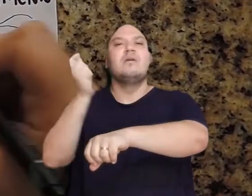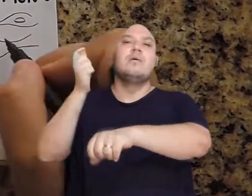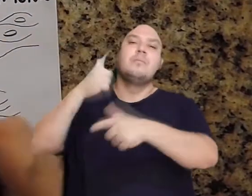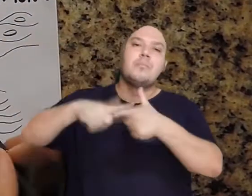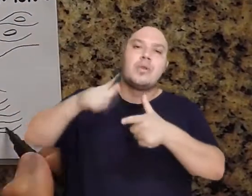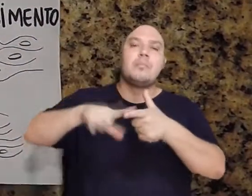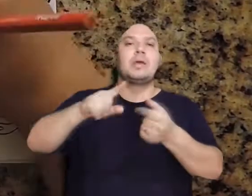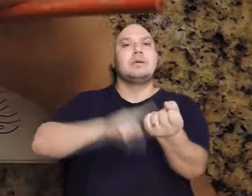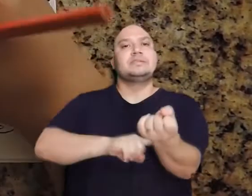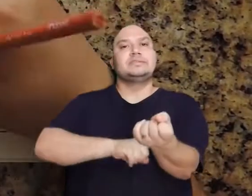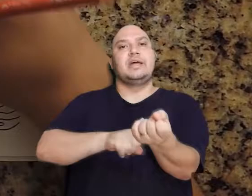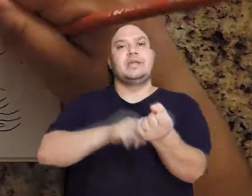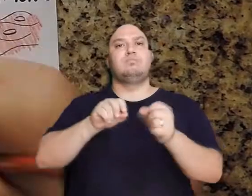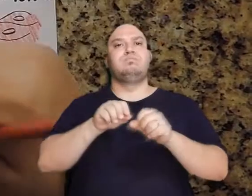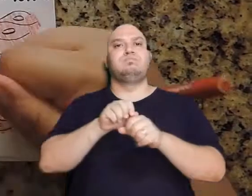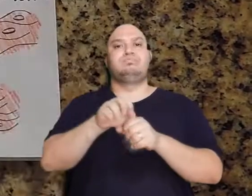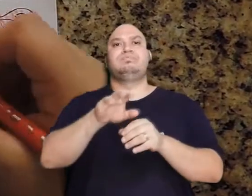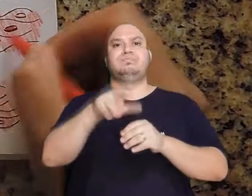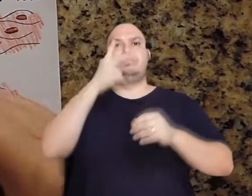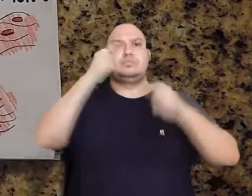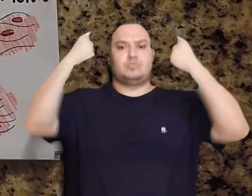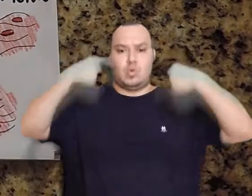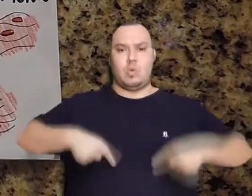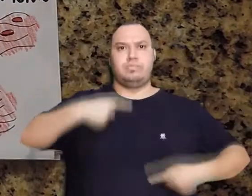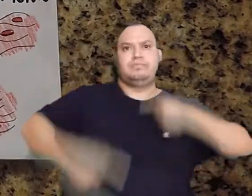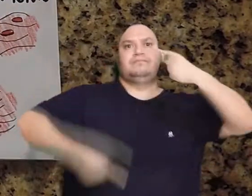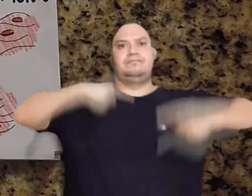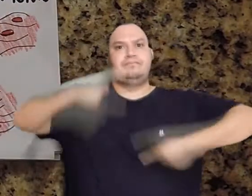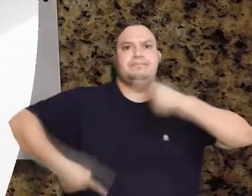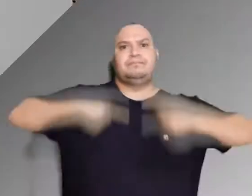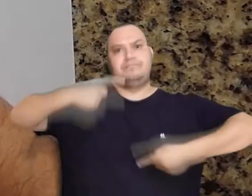ocorrer uma falha no bombeamento do sangue.